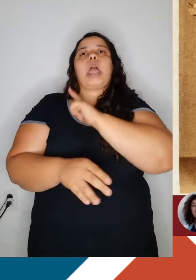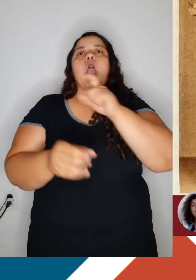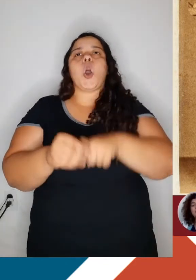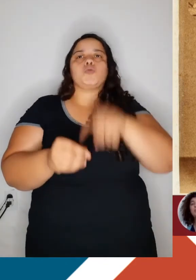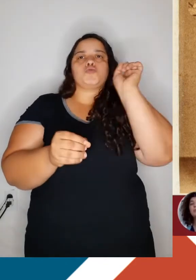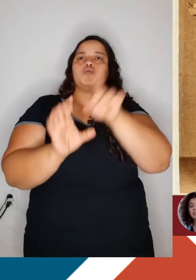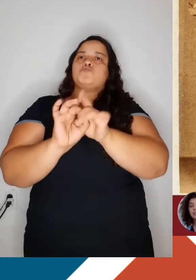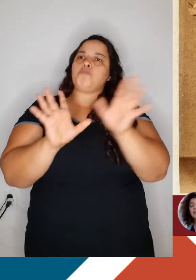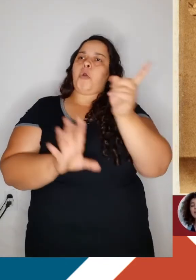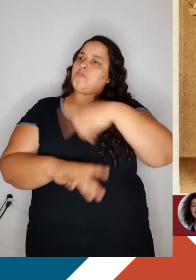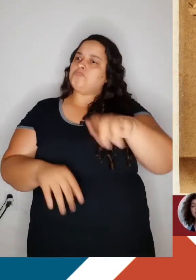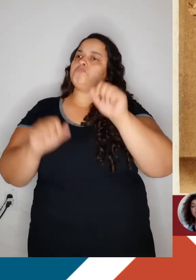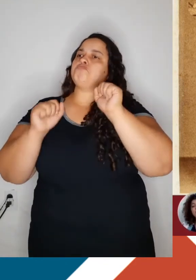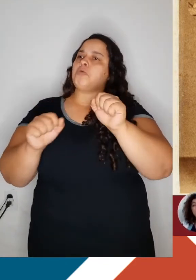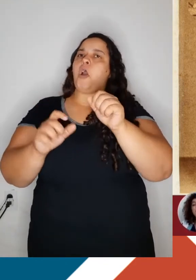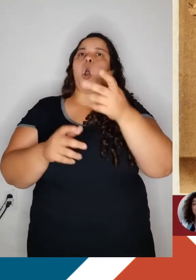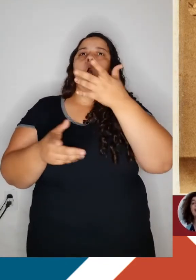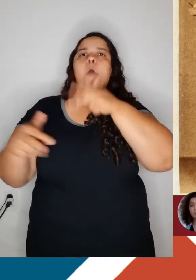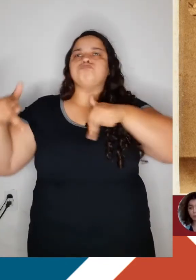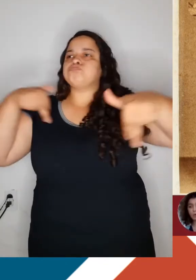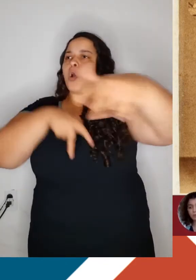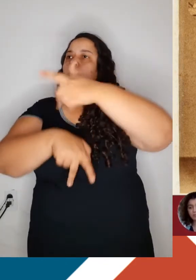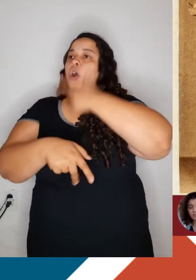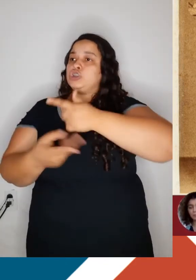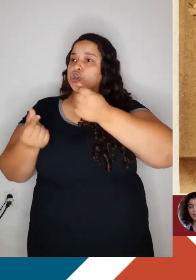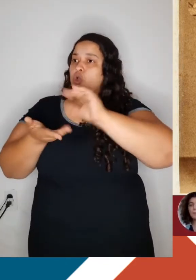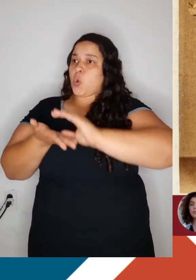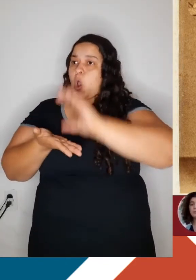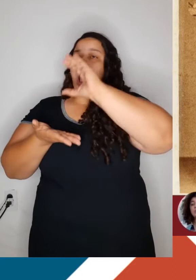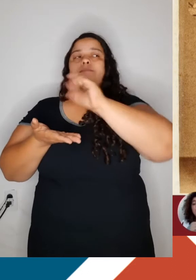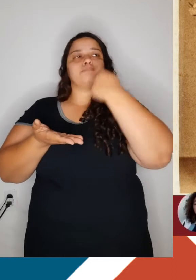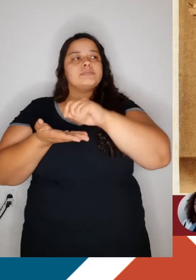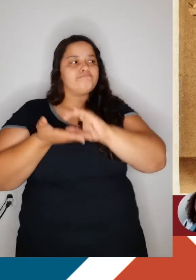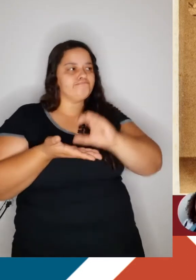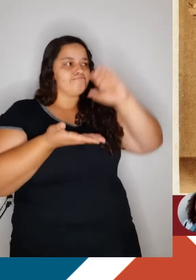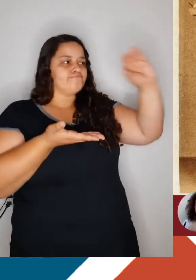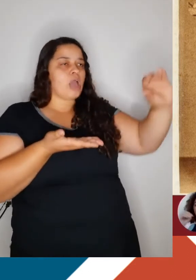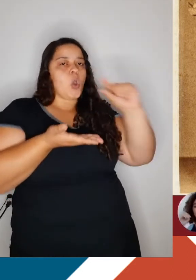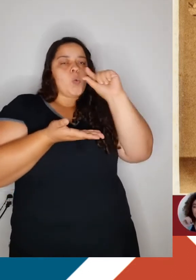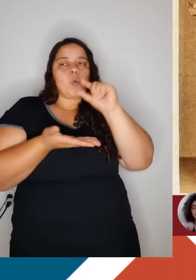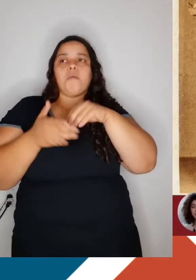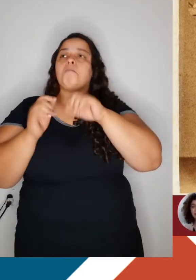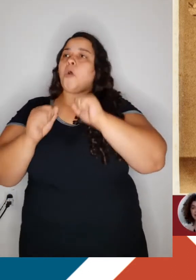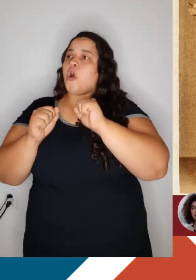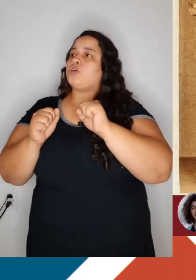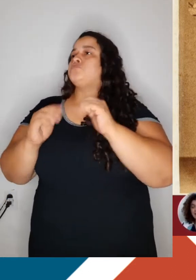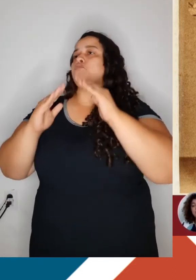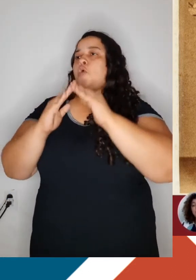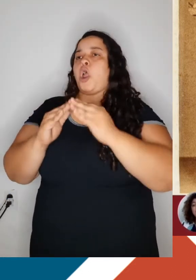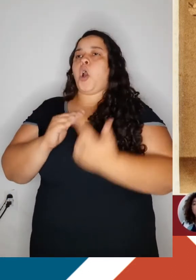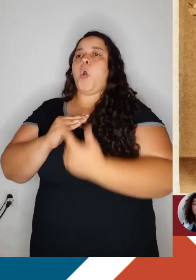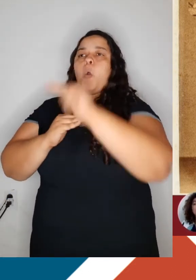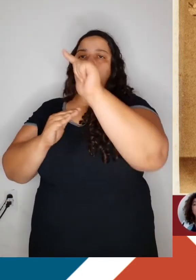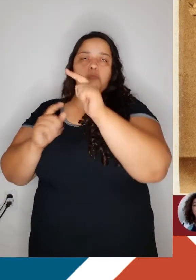certa autonomia e até mesmo de uma liberdade de locomoção, podendo inclusive morar em outra casa,